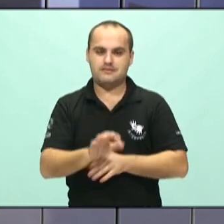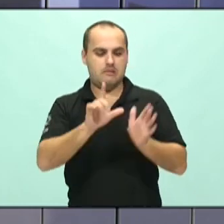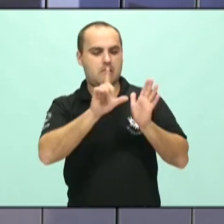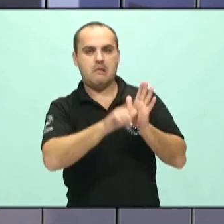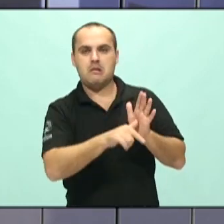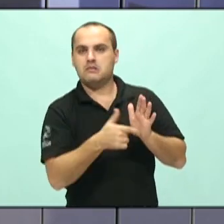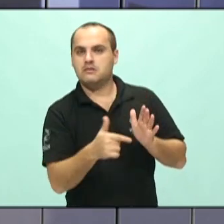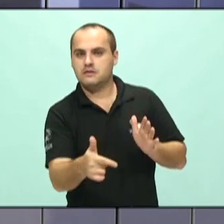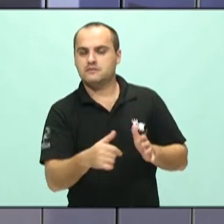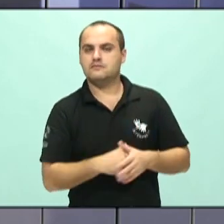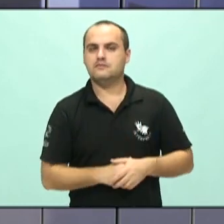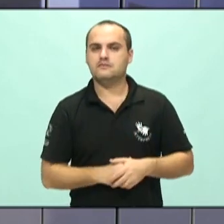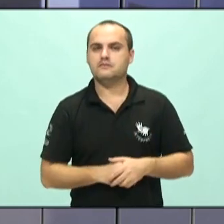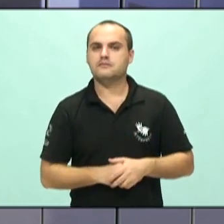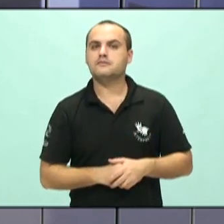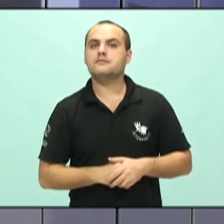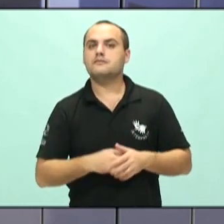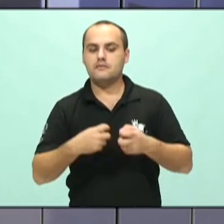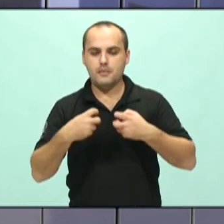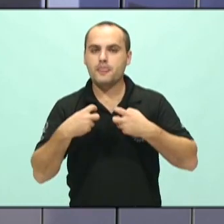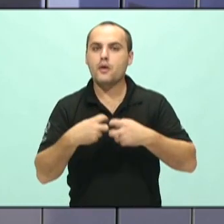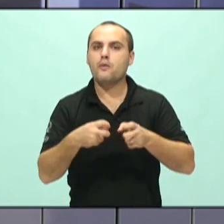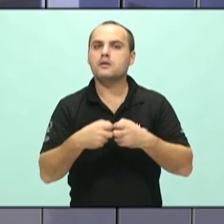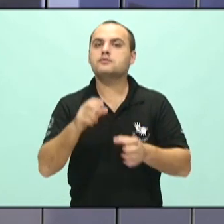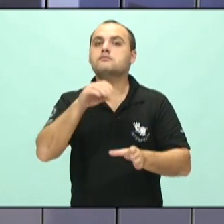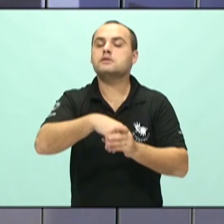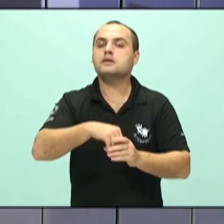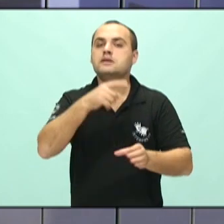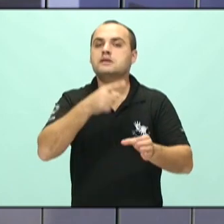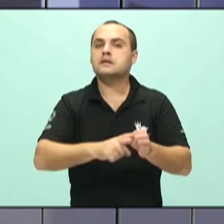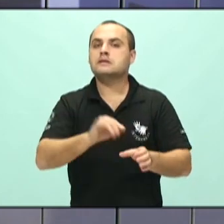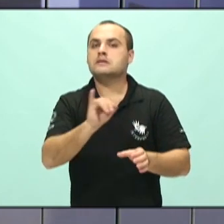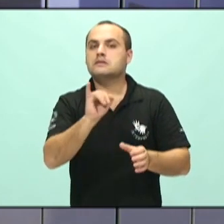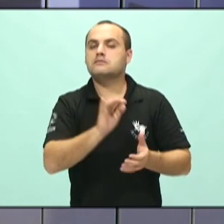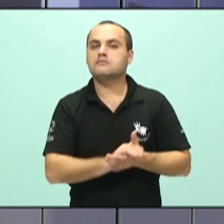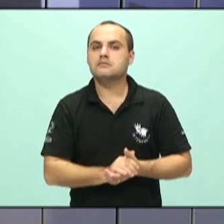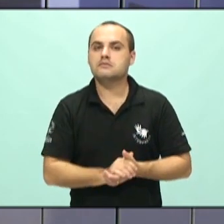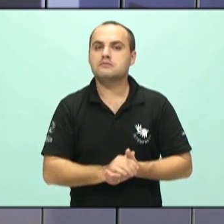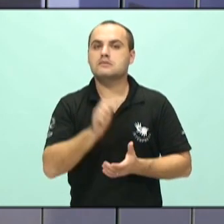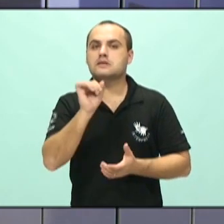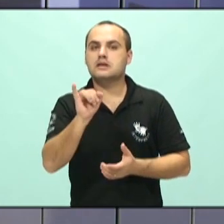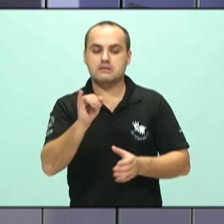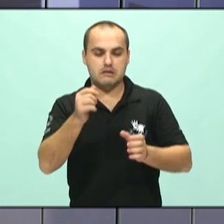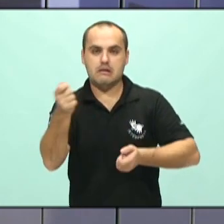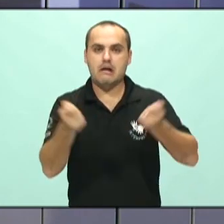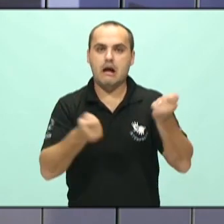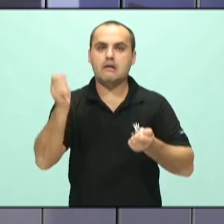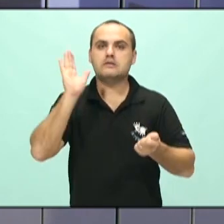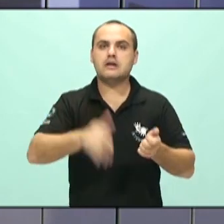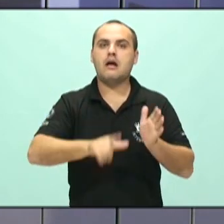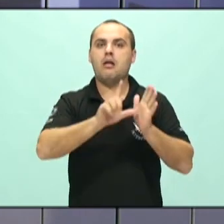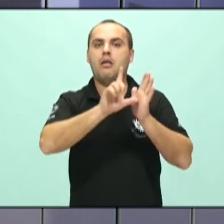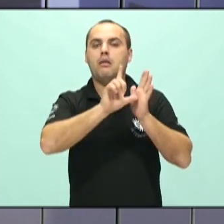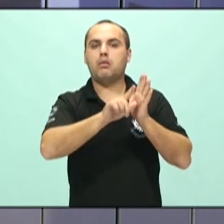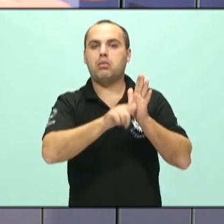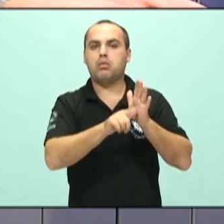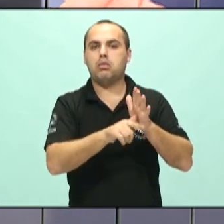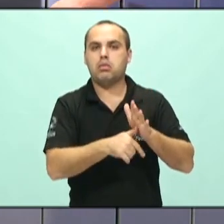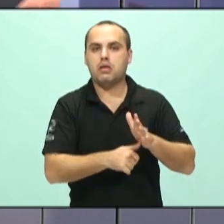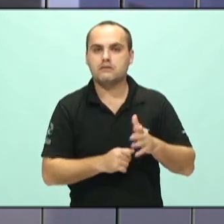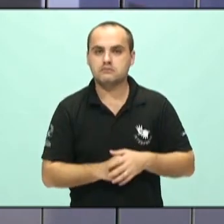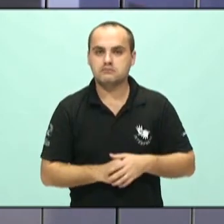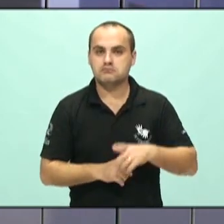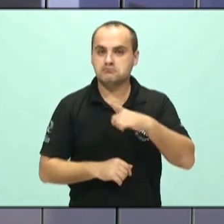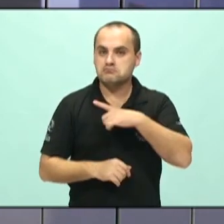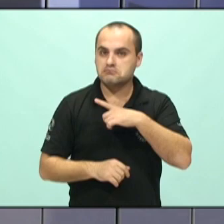sem nada. Como é que um ônibus vai se deslocar dentro da cidade de Itajaí? Se de carro a gente já se atrasa no congestionamento, como é que foi feito corredor,